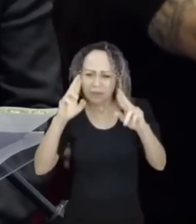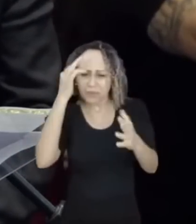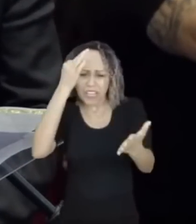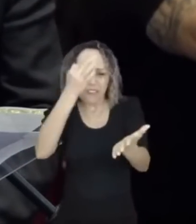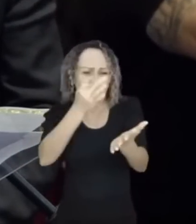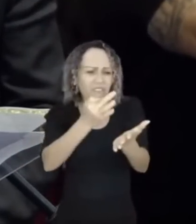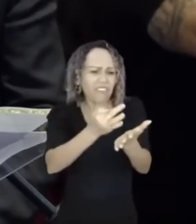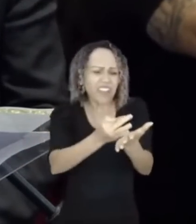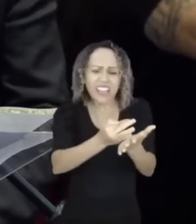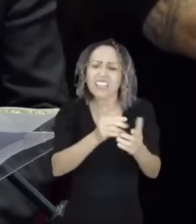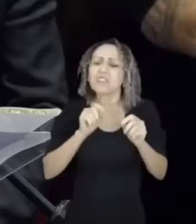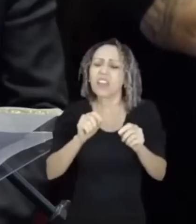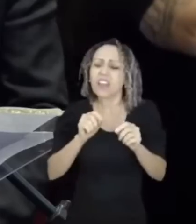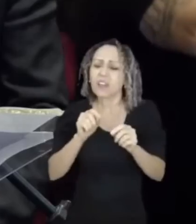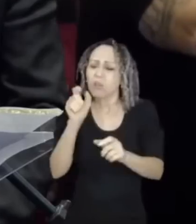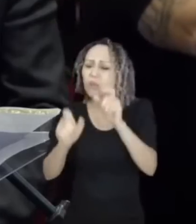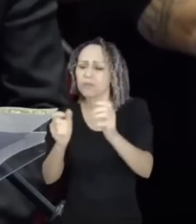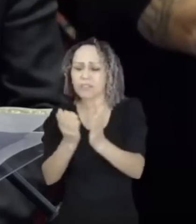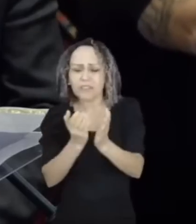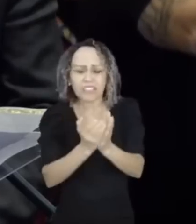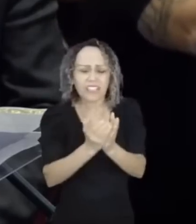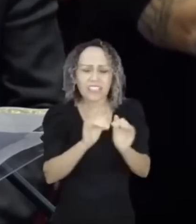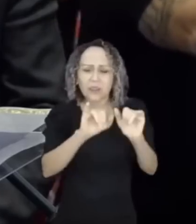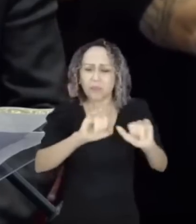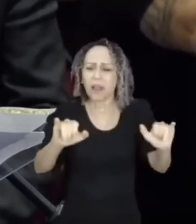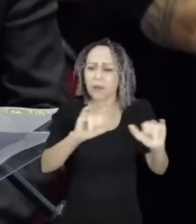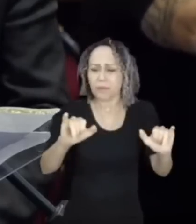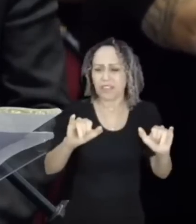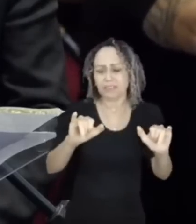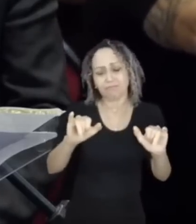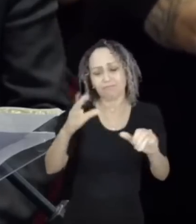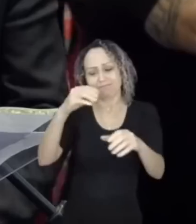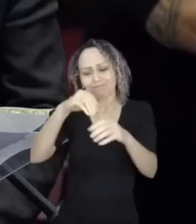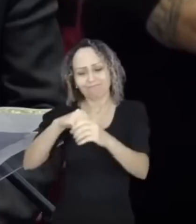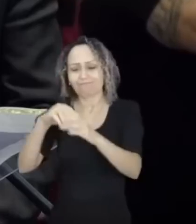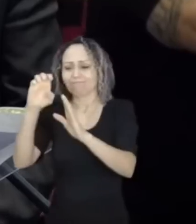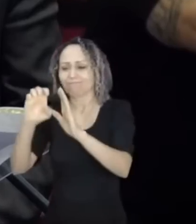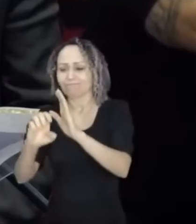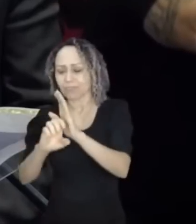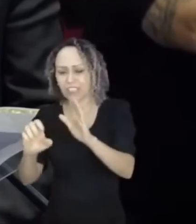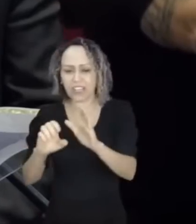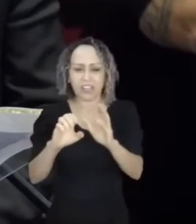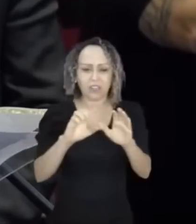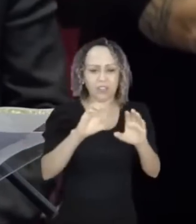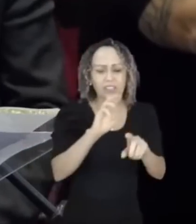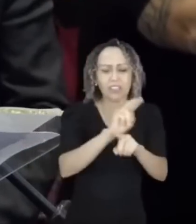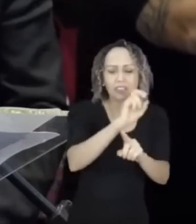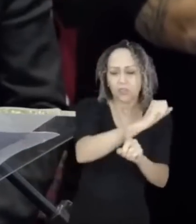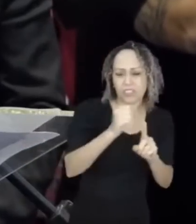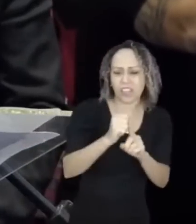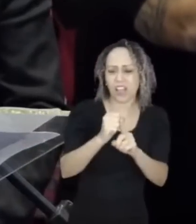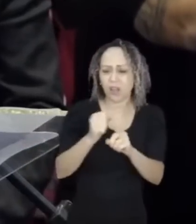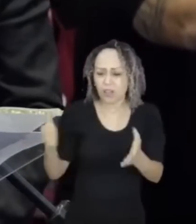missão, seja na área da difusão do evangelho, seja na área da assistência social, da proteção da infância, da juventude, das